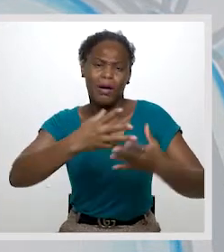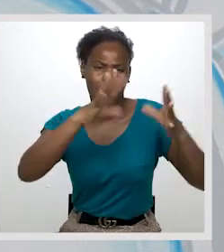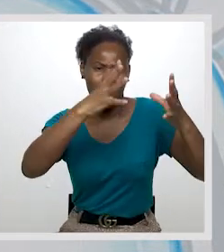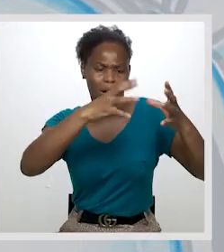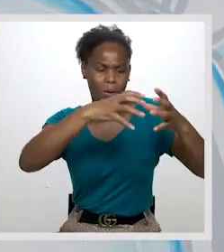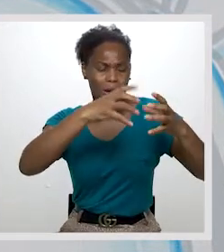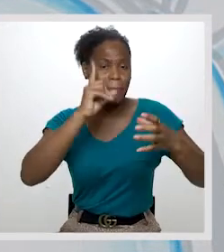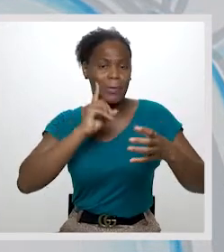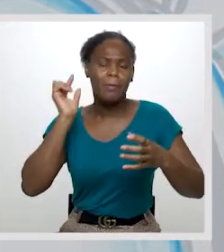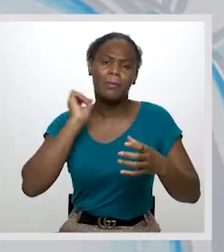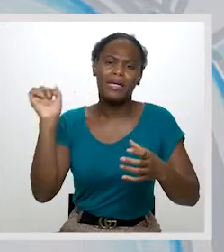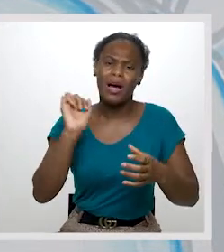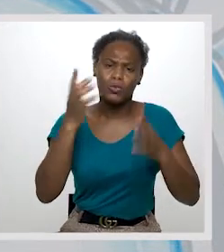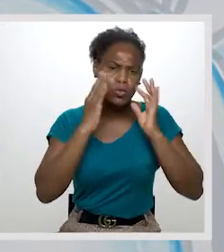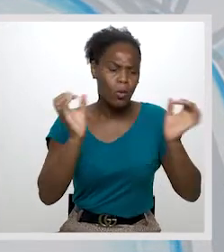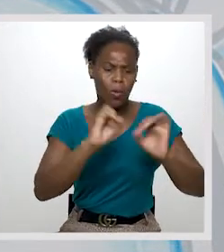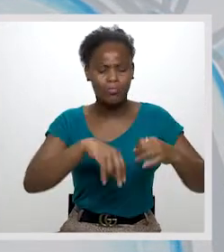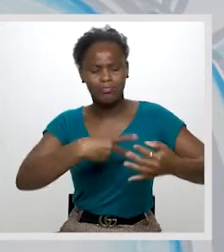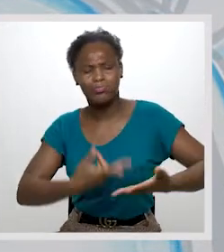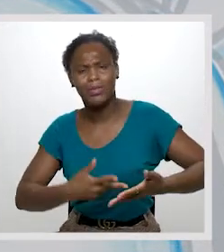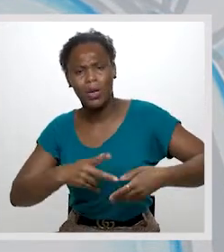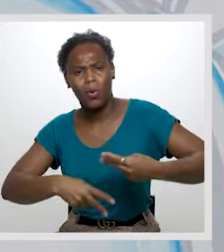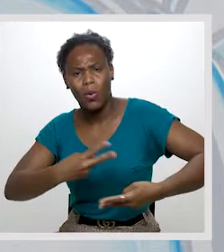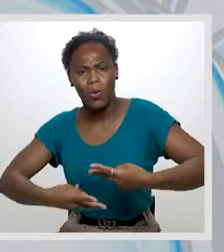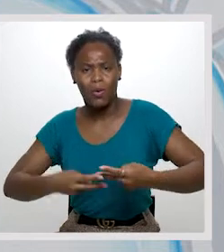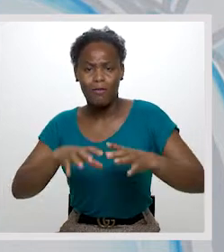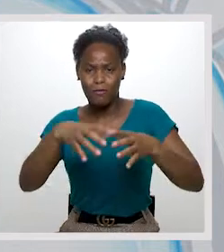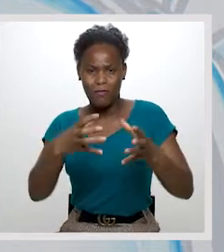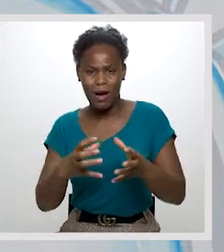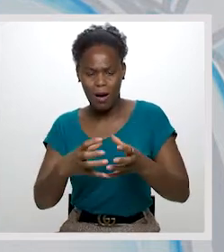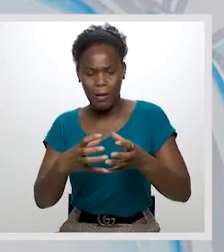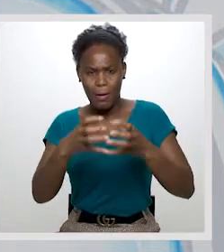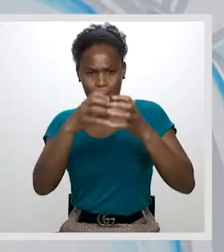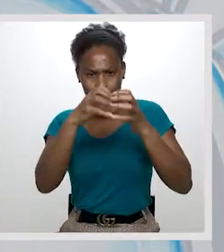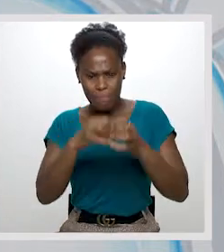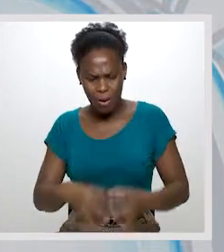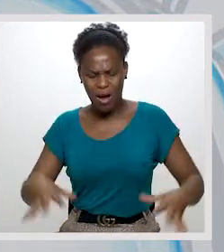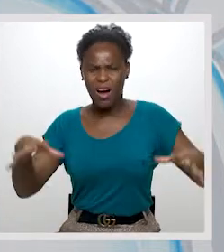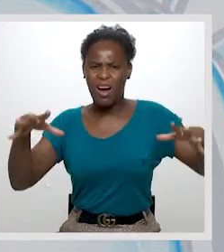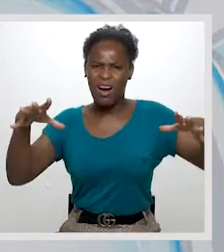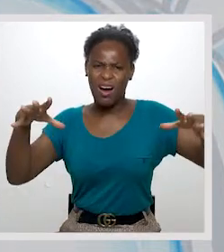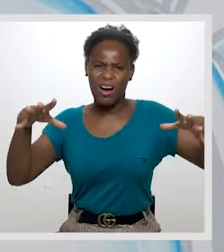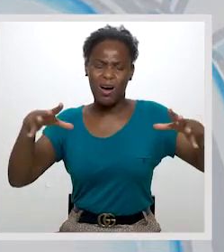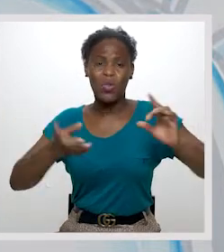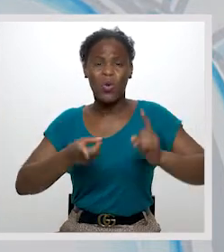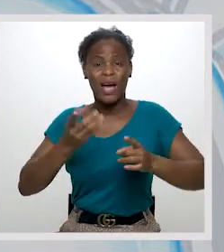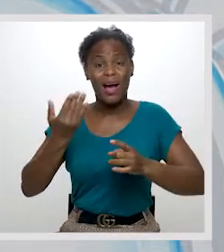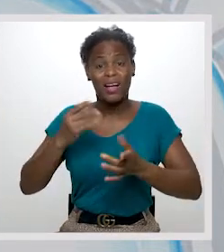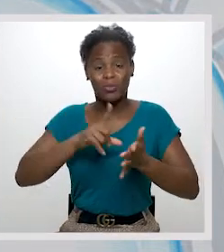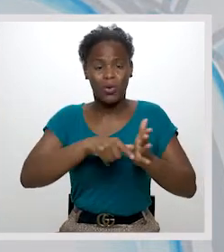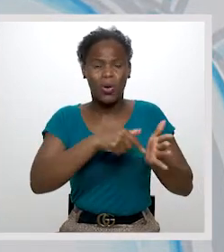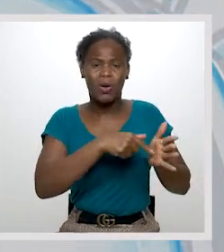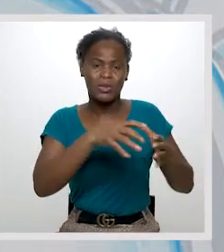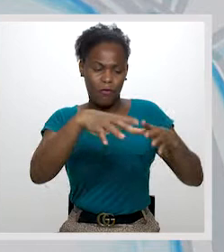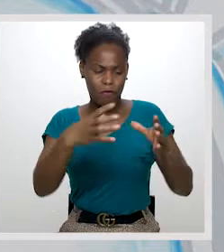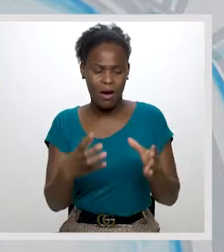Caiu das mãos de criada descuidada. Caiu. Fez-se em mais pedaços do que havia louças